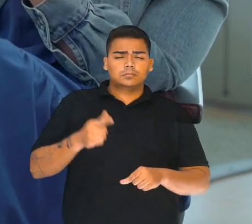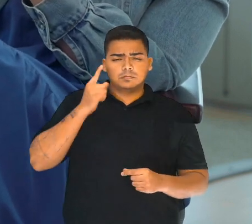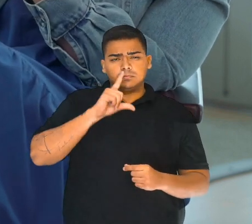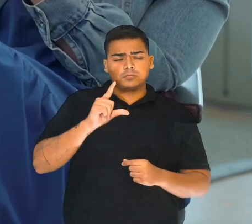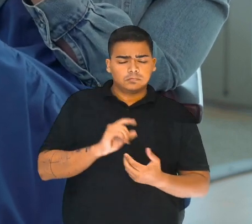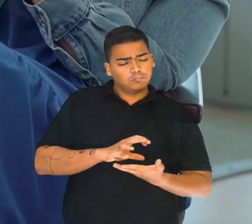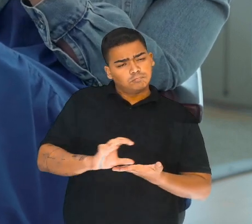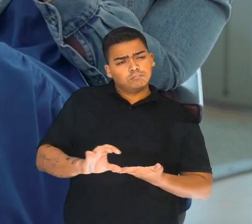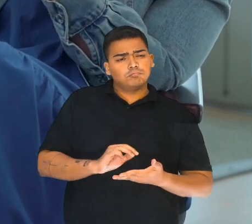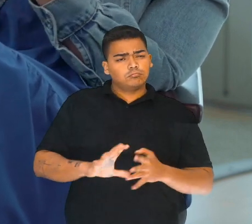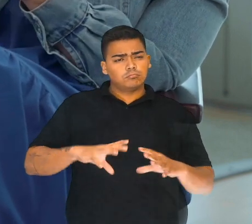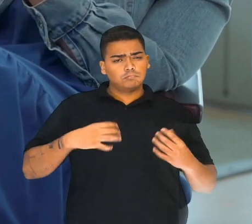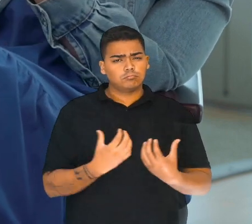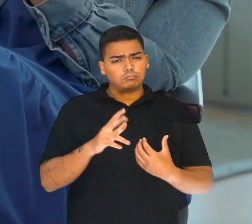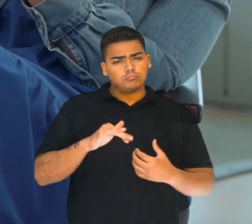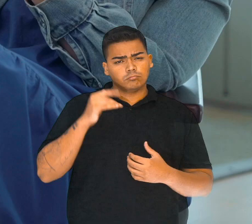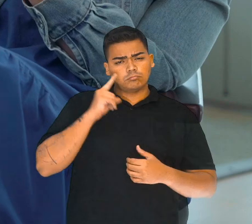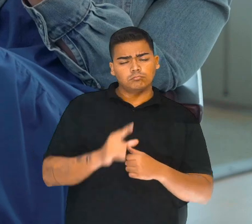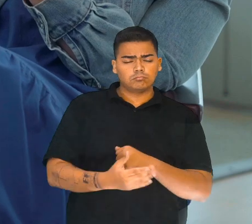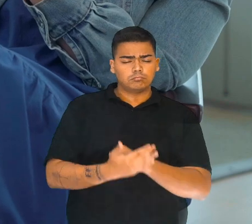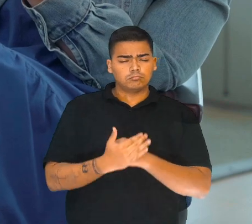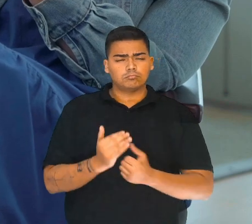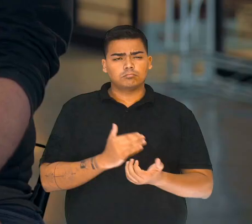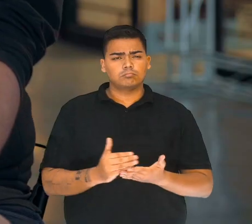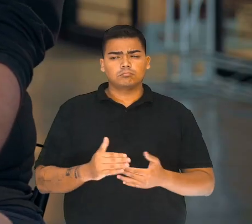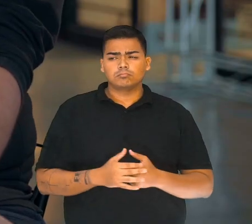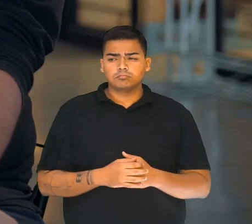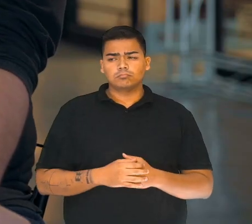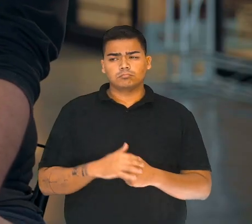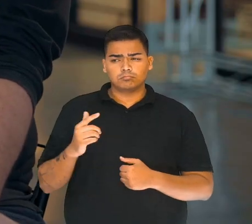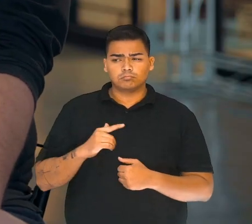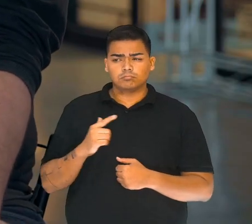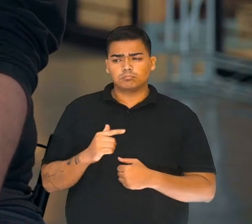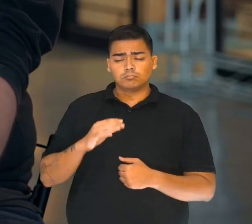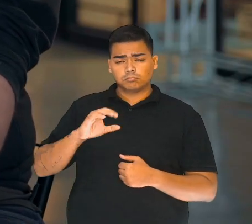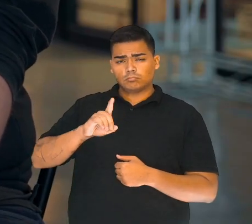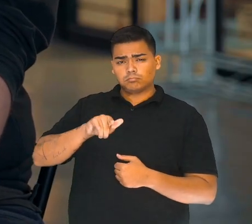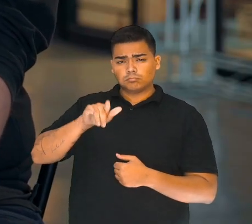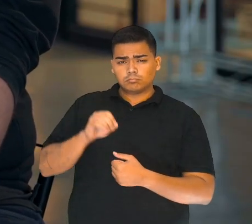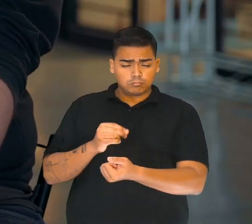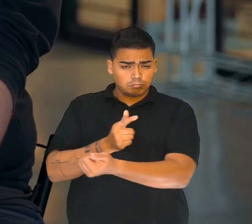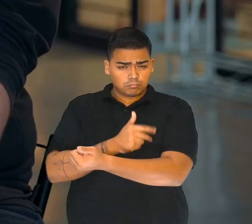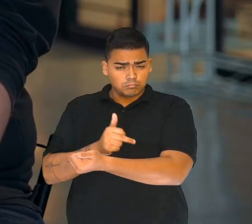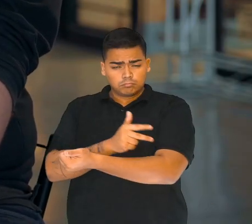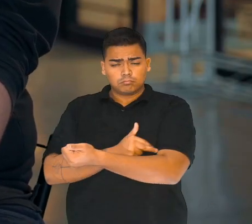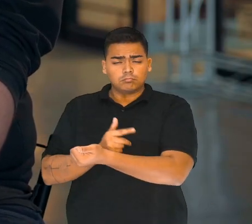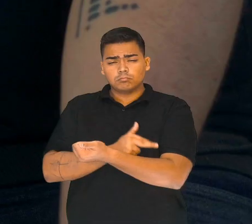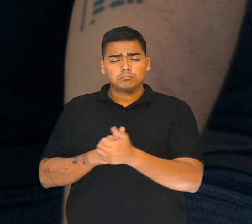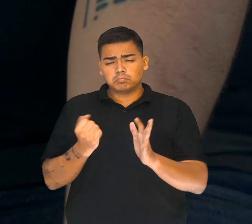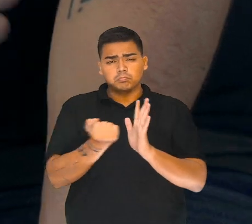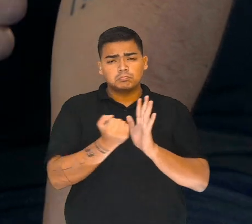também disponibilidade de capital e a comunidade que vai te ajudar nesse começo. Isso é um código que está escrito 011 em código